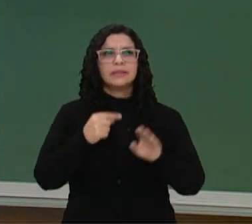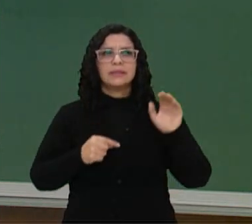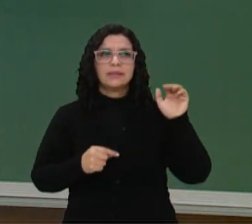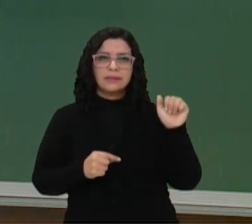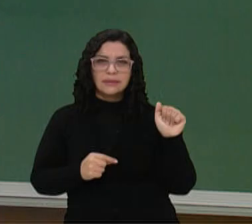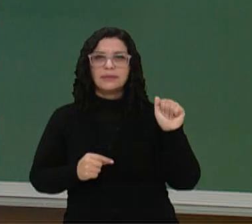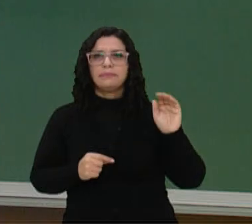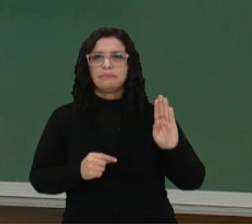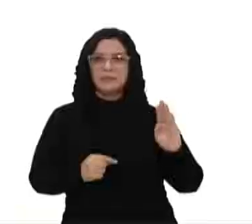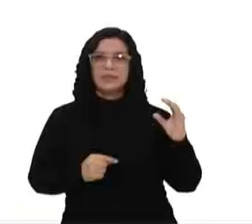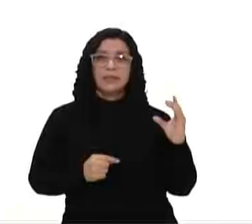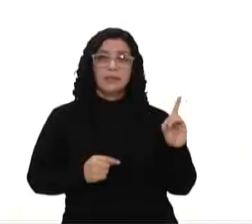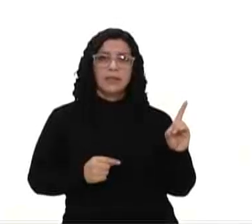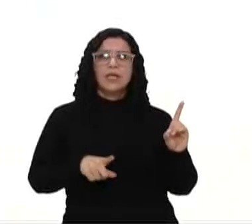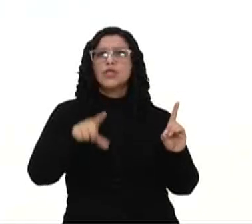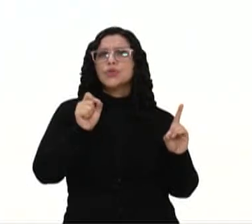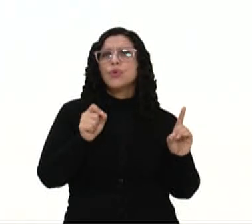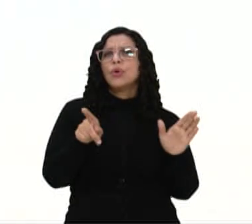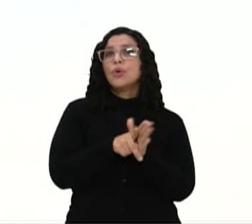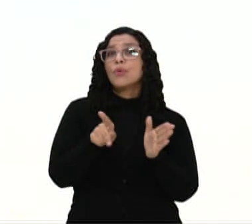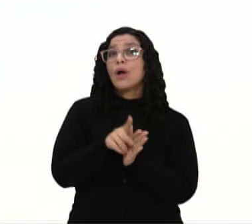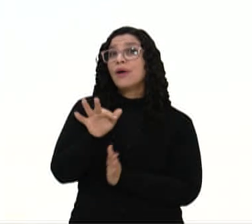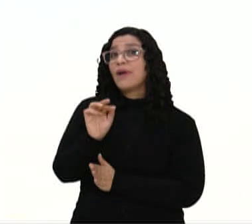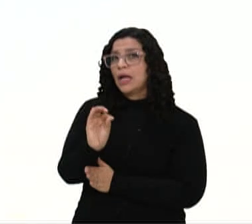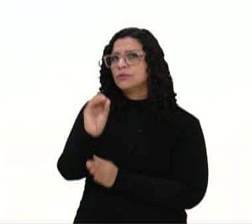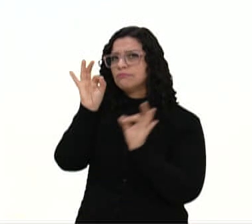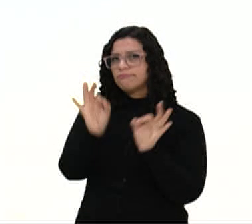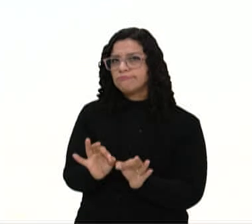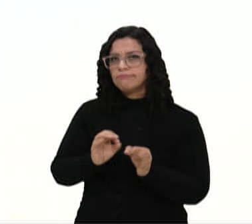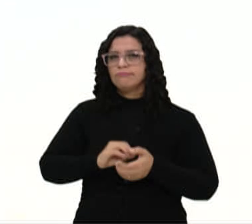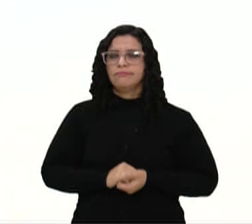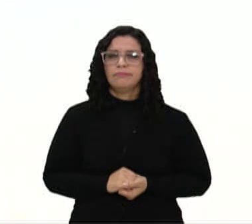é o fato e assinale, marque apenas a frase certa.